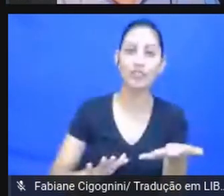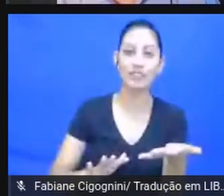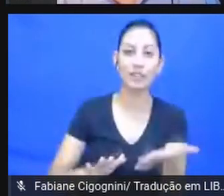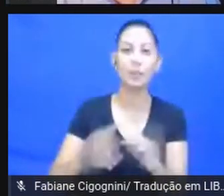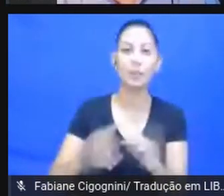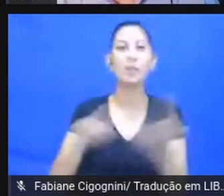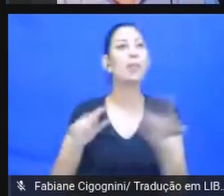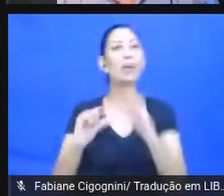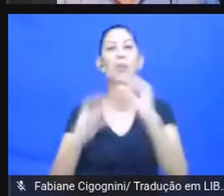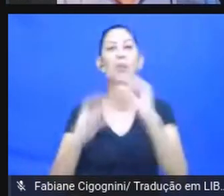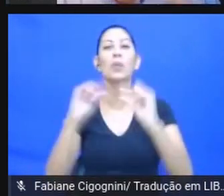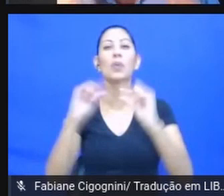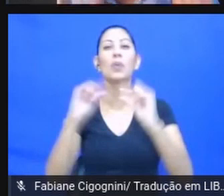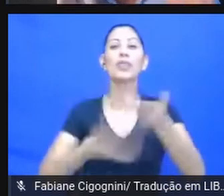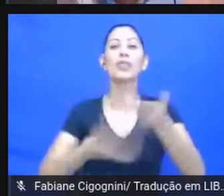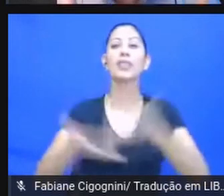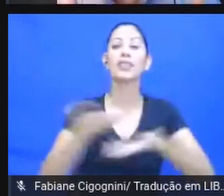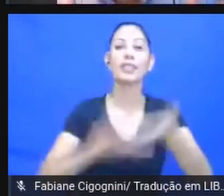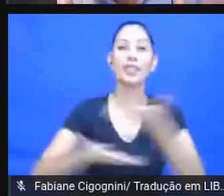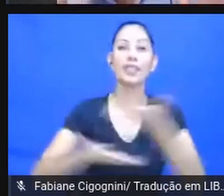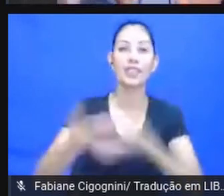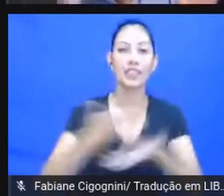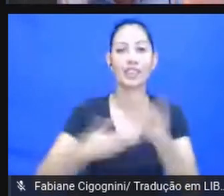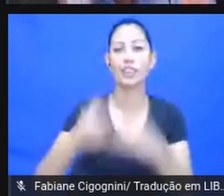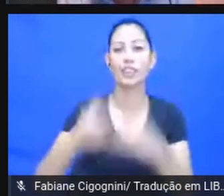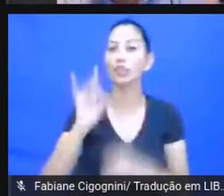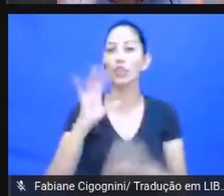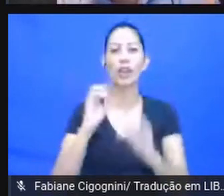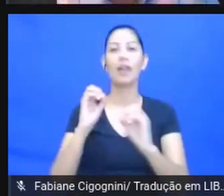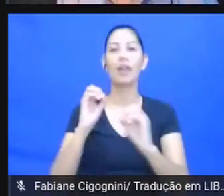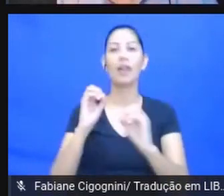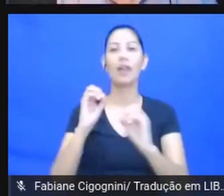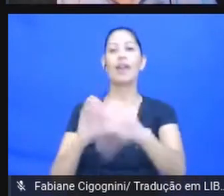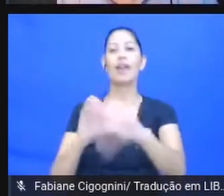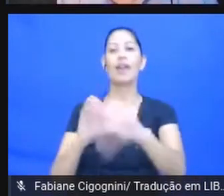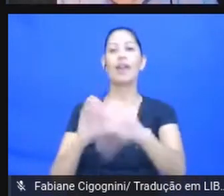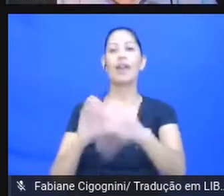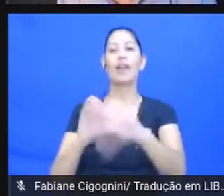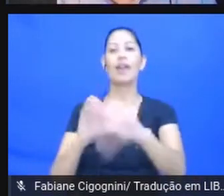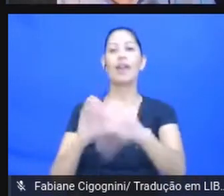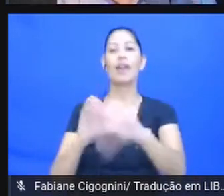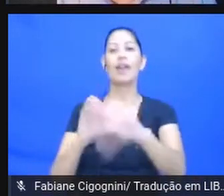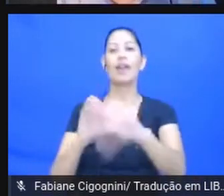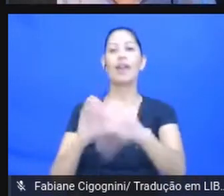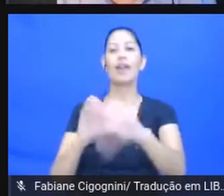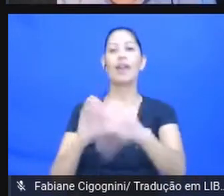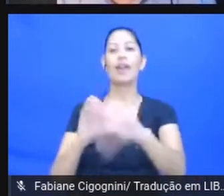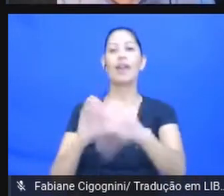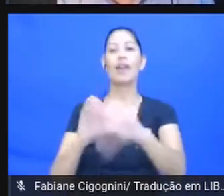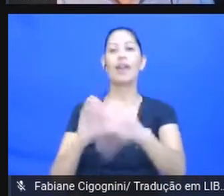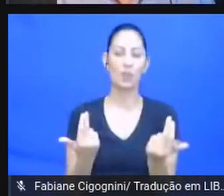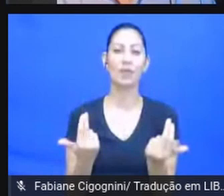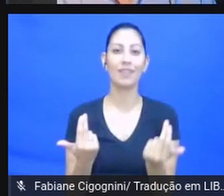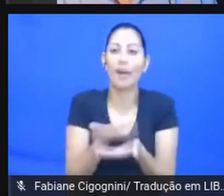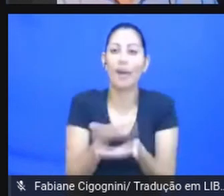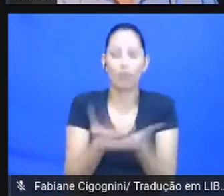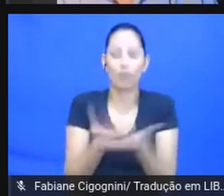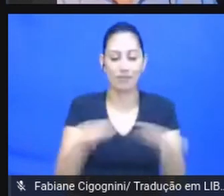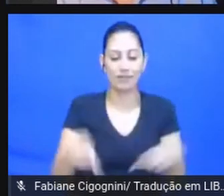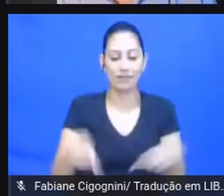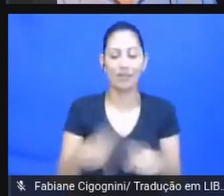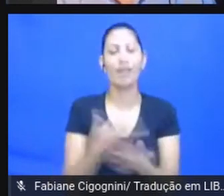pouca interação, davam aula, um pouco aula como está acontecendo nesse momento, que significa alguém falando,